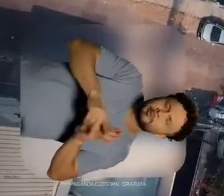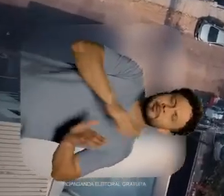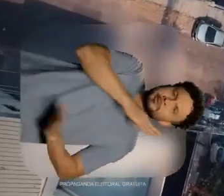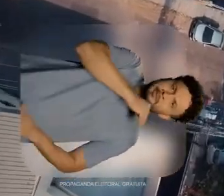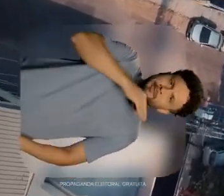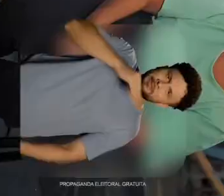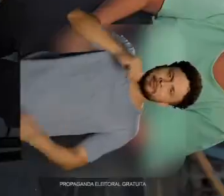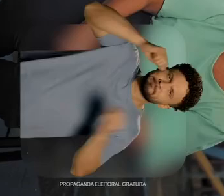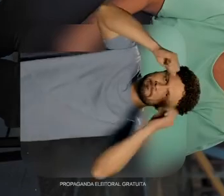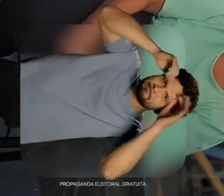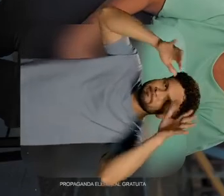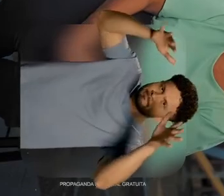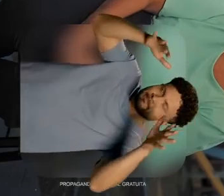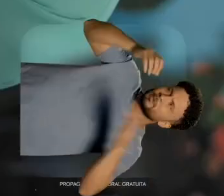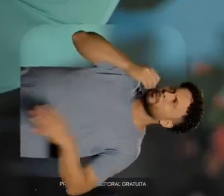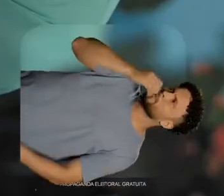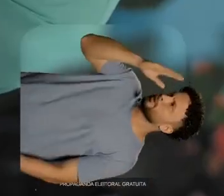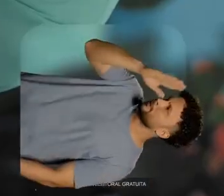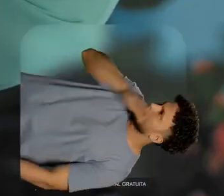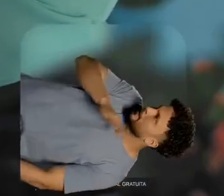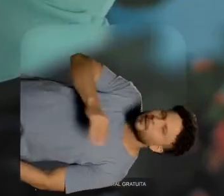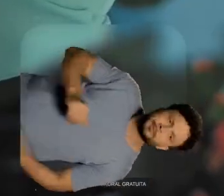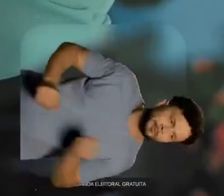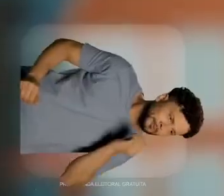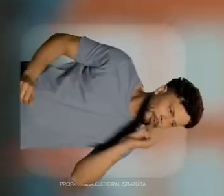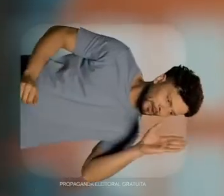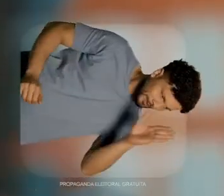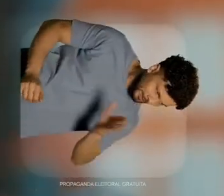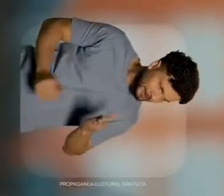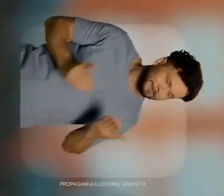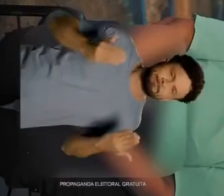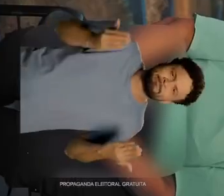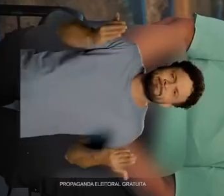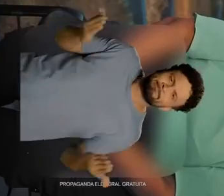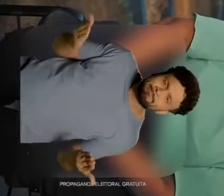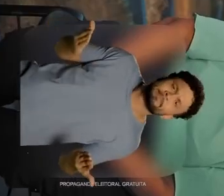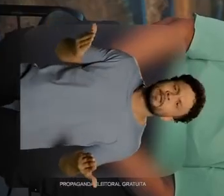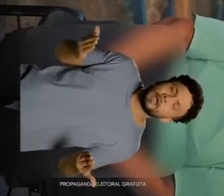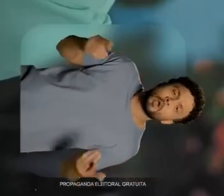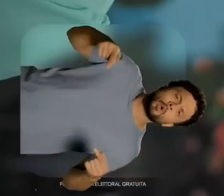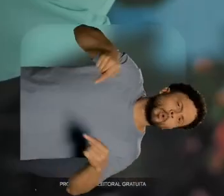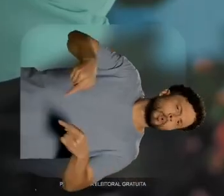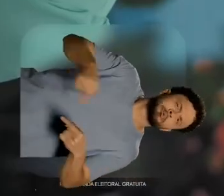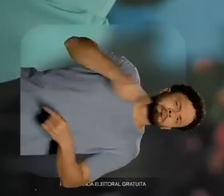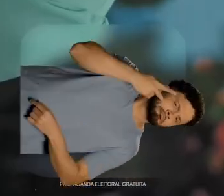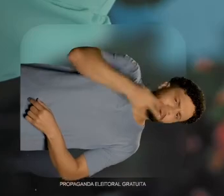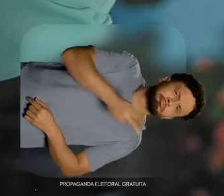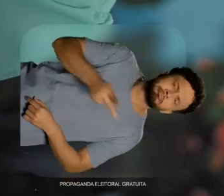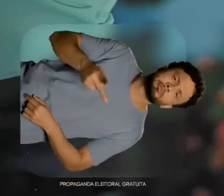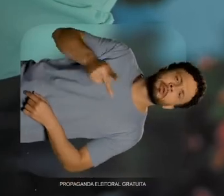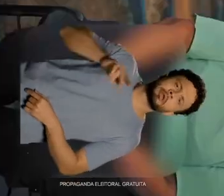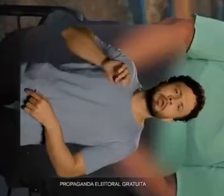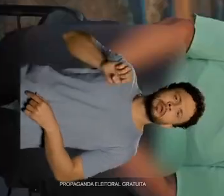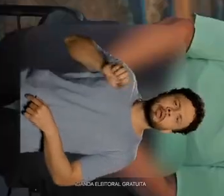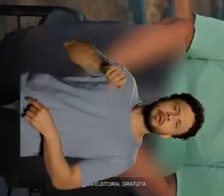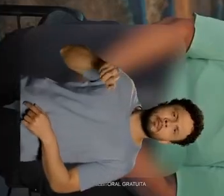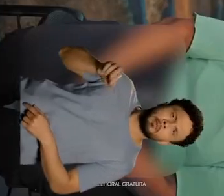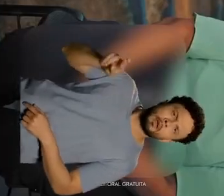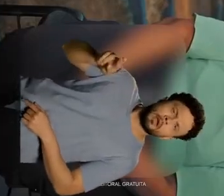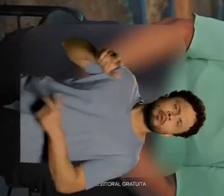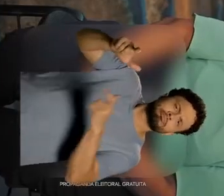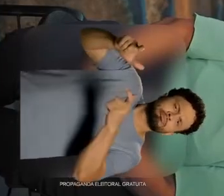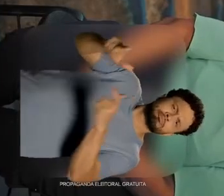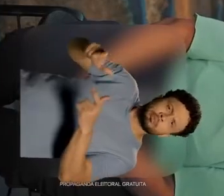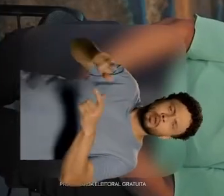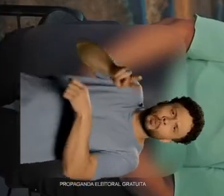autistas. Boa tarde, Miriam. Boa tarde. Boa tarde, Vanessa. Boa tarde. Nós estamos aqui no EAMAR, que é o espaço para